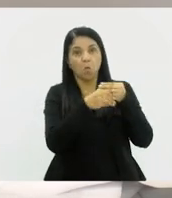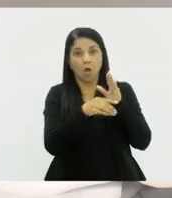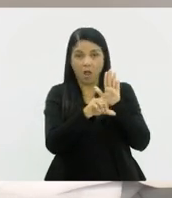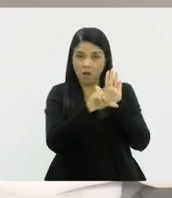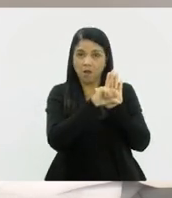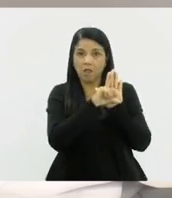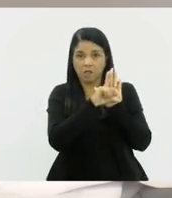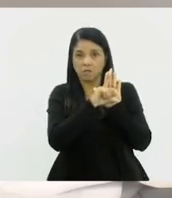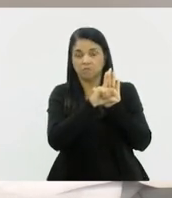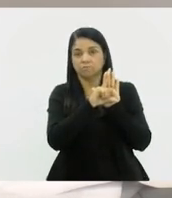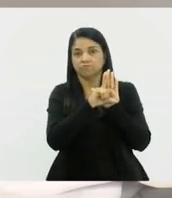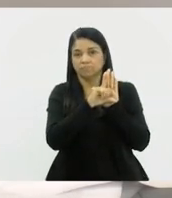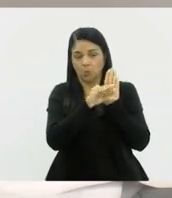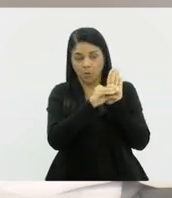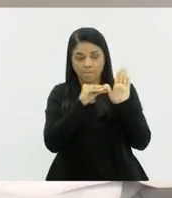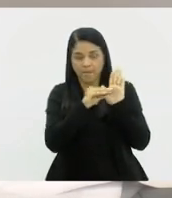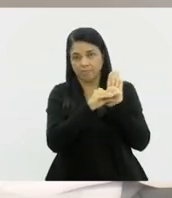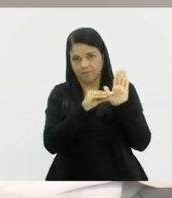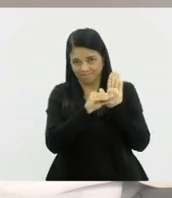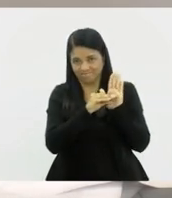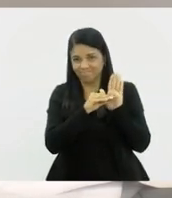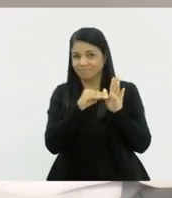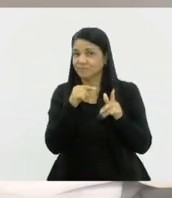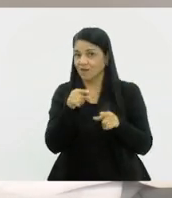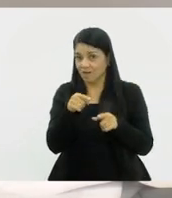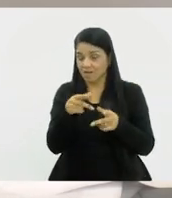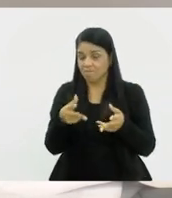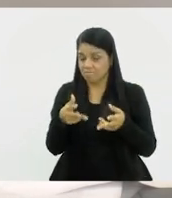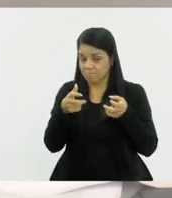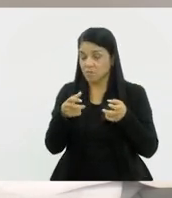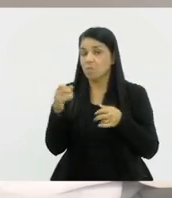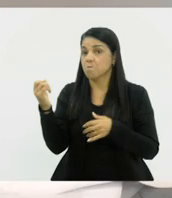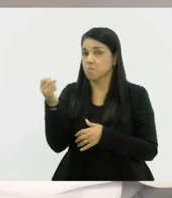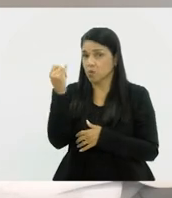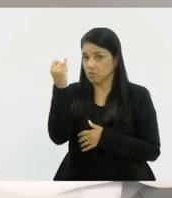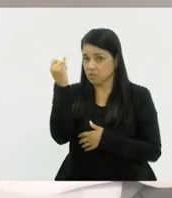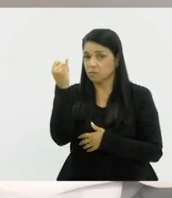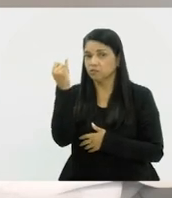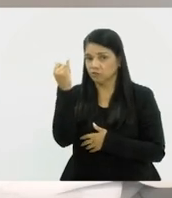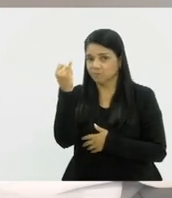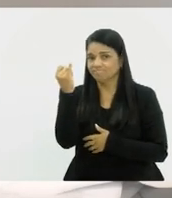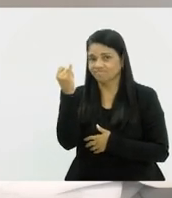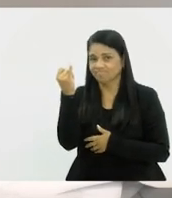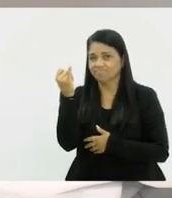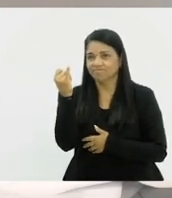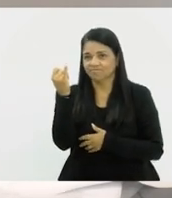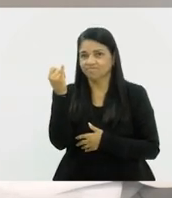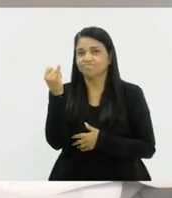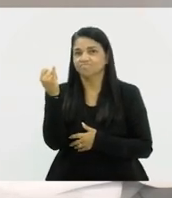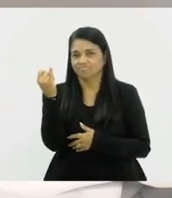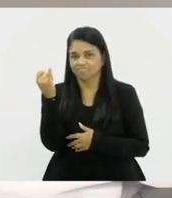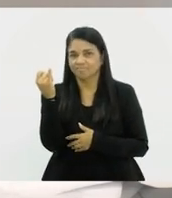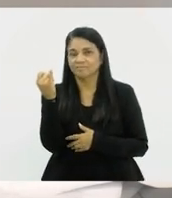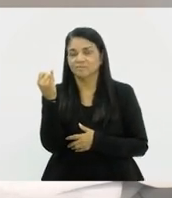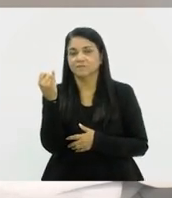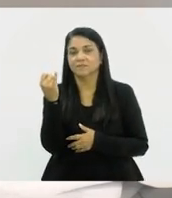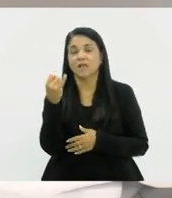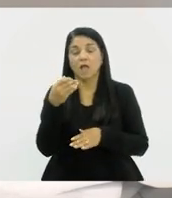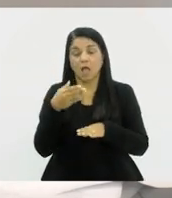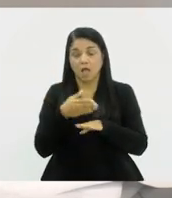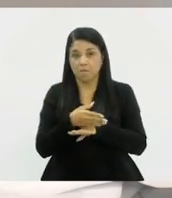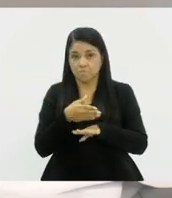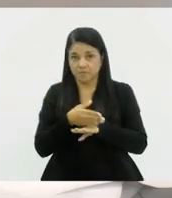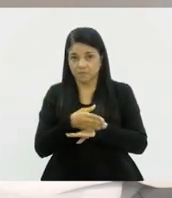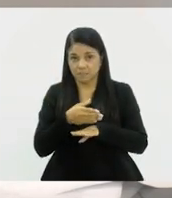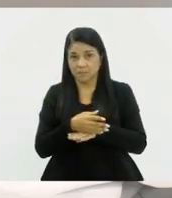sobre forma de emenda então vejam como é importante Major é importante a presença no caso